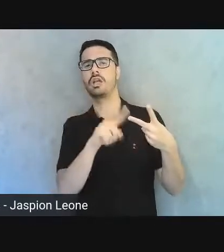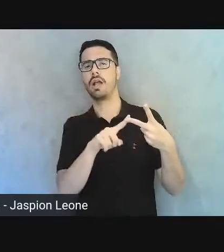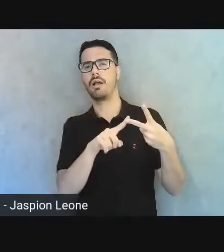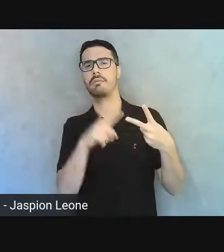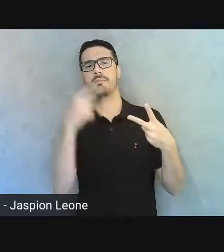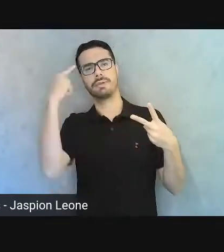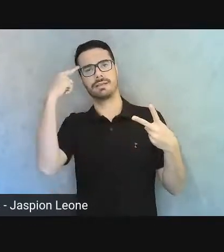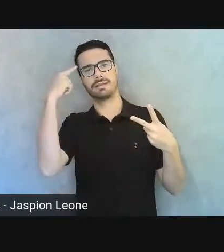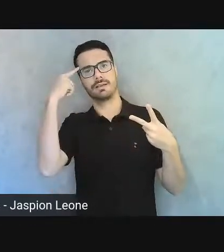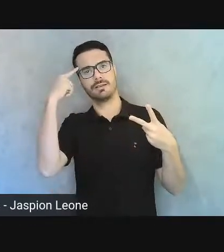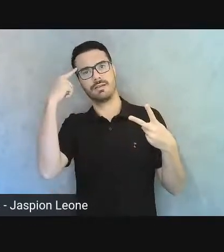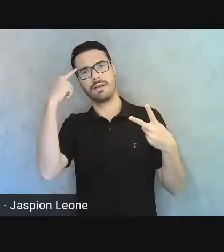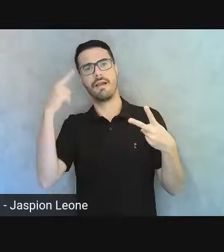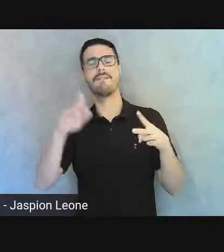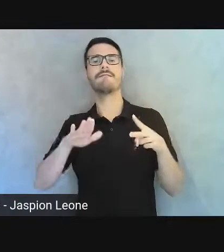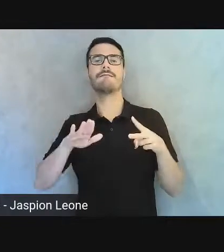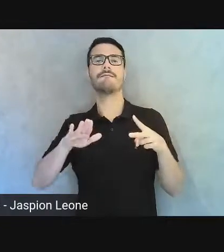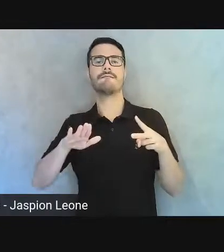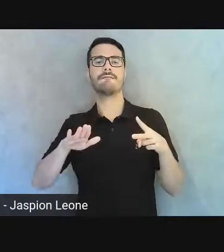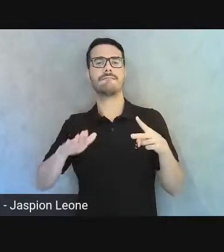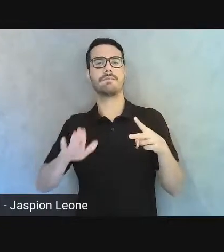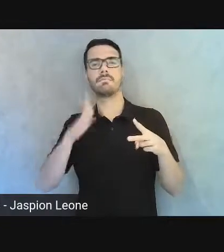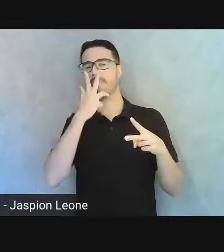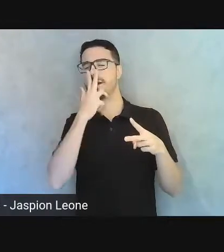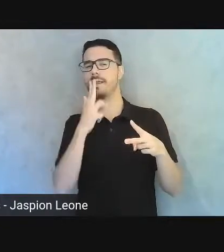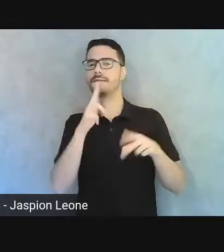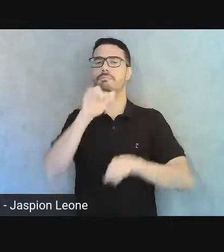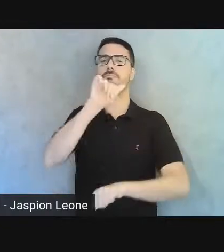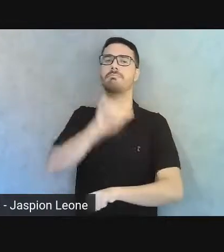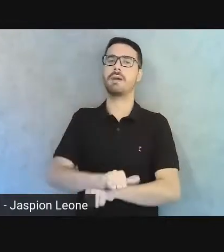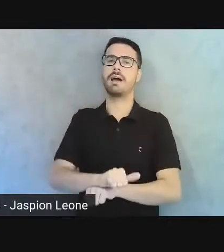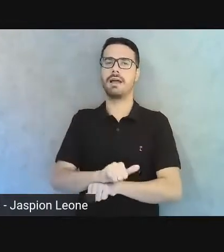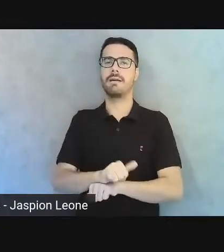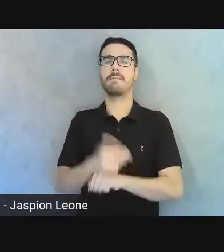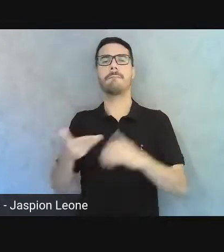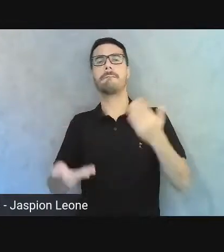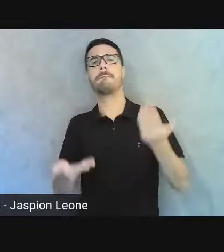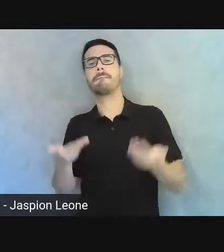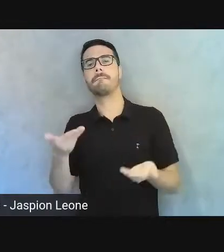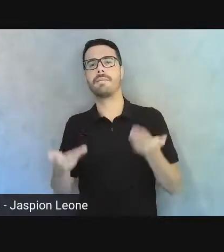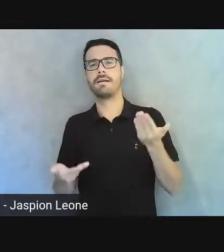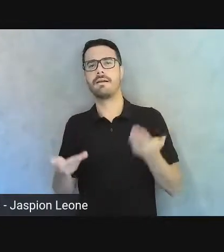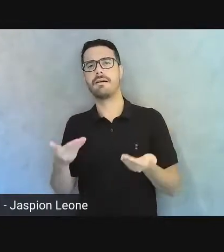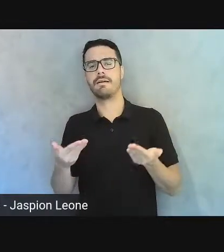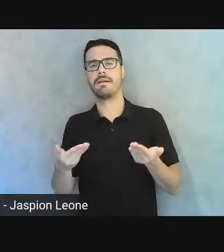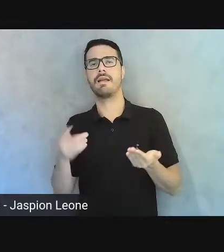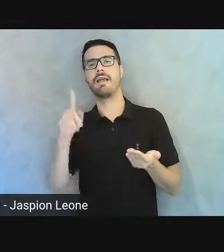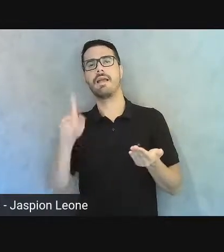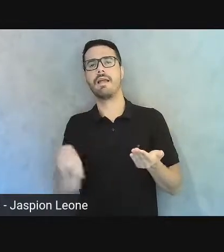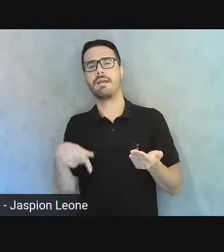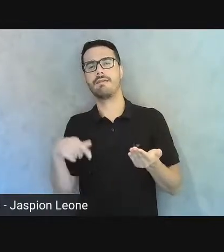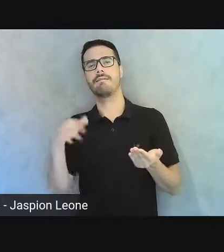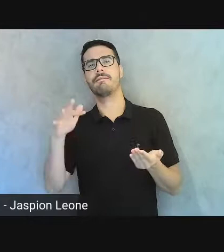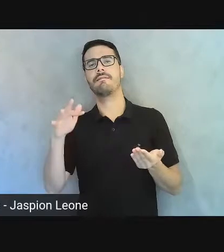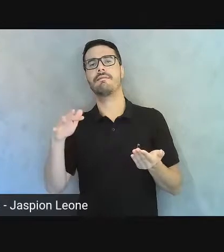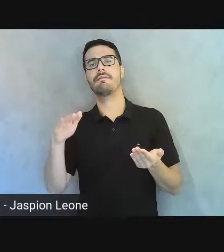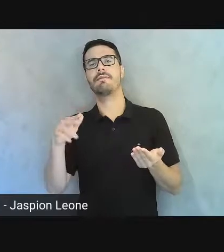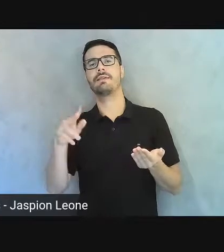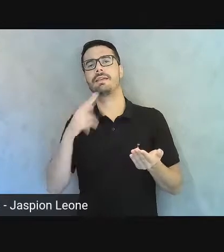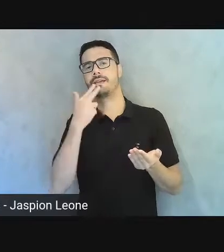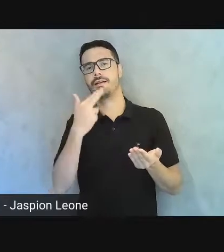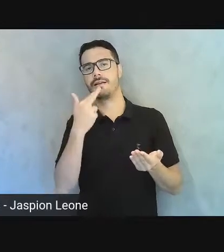sistema de freios e contrapesos, né? Checks and balances, que é uma função primordial, até uma das razões de ser